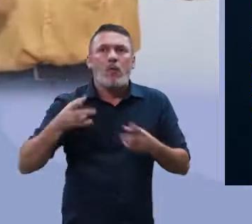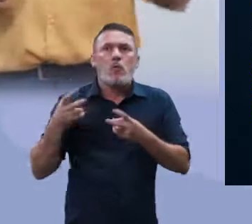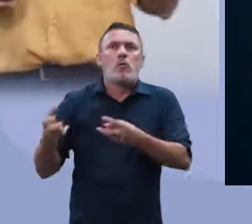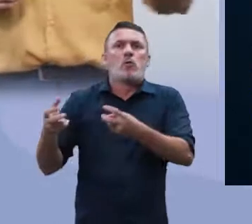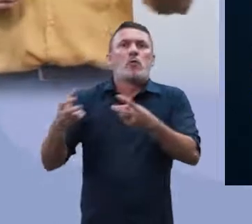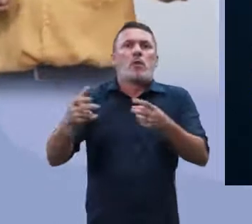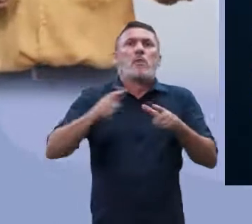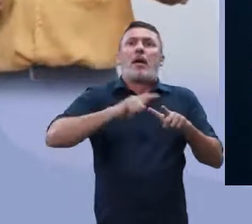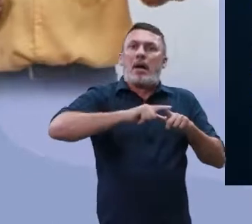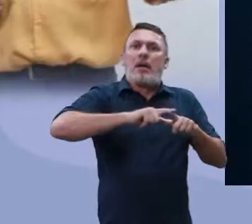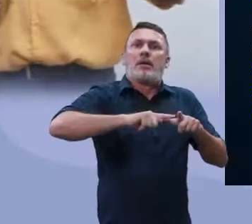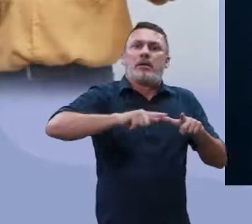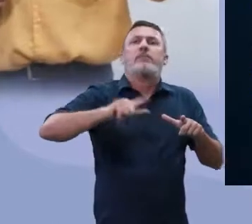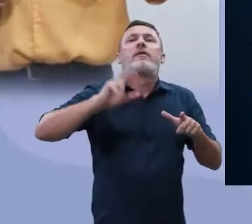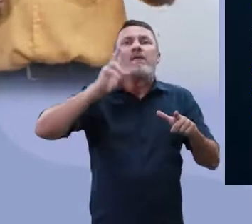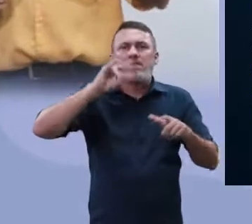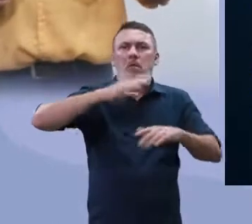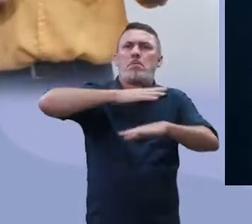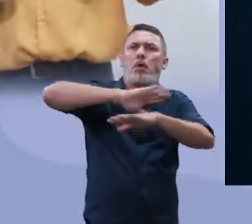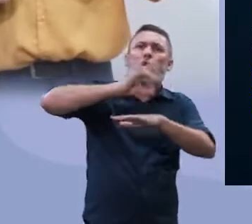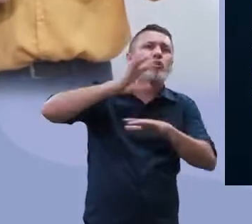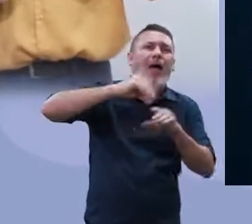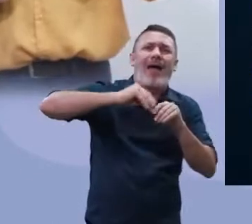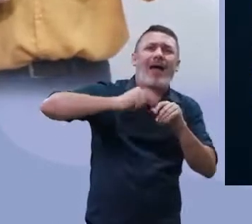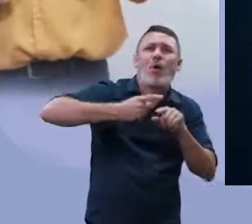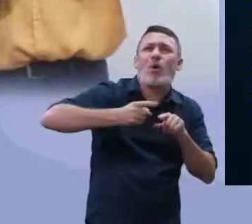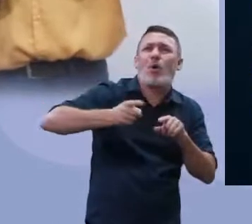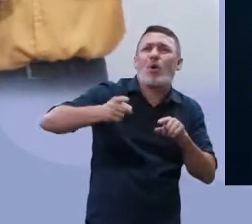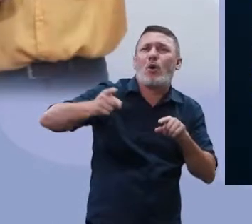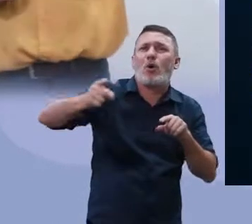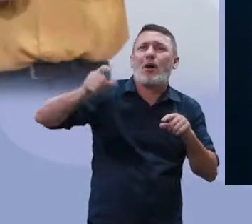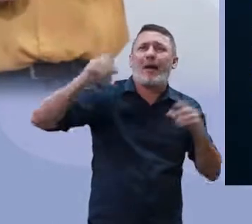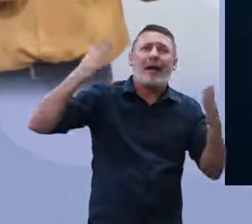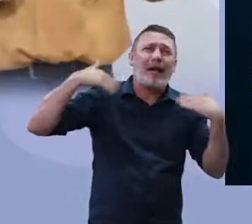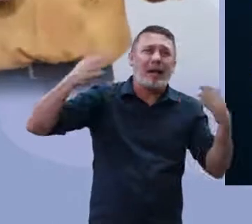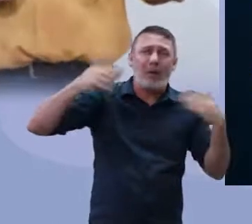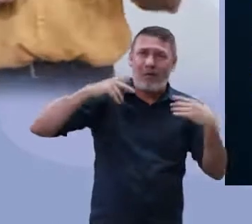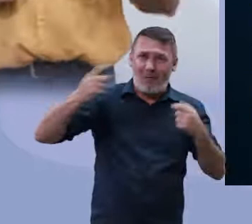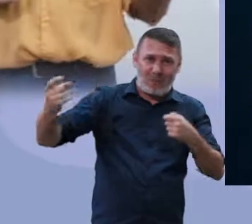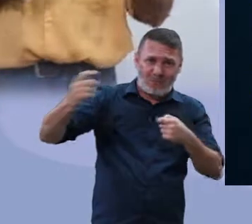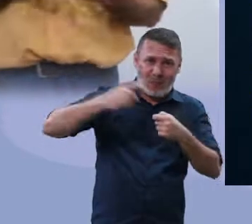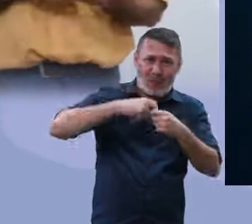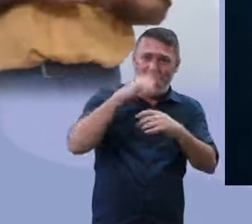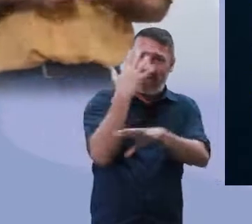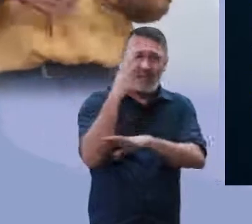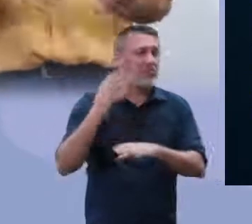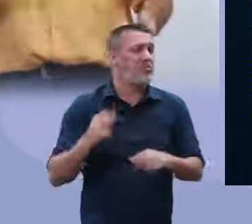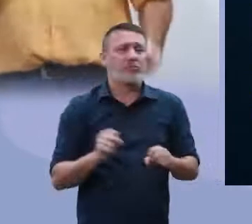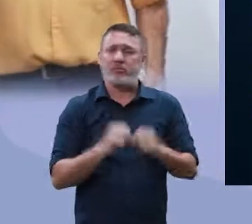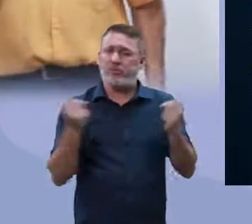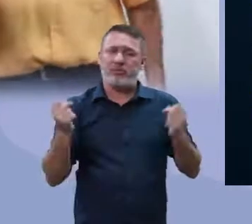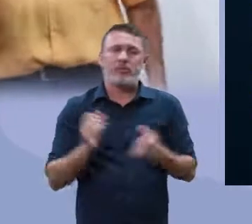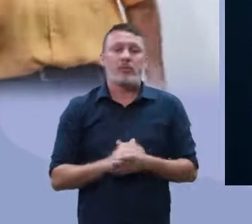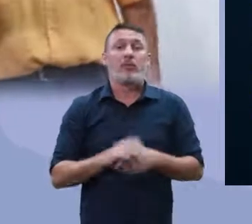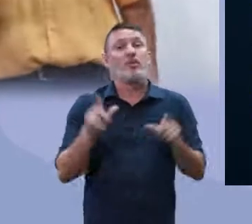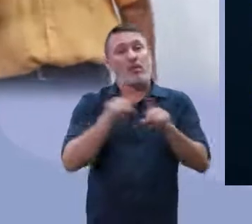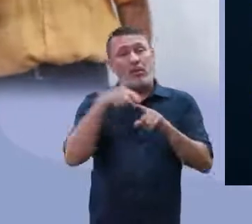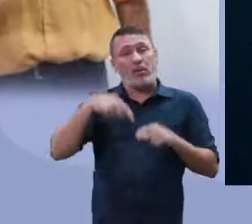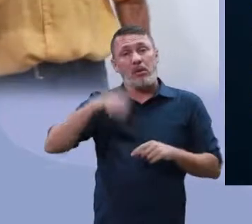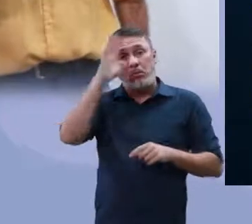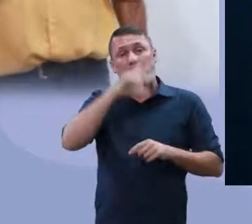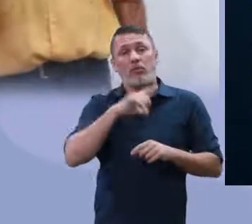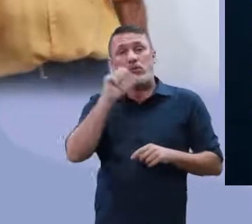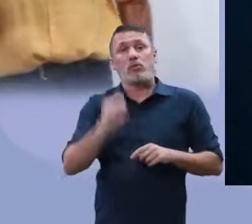exploração e iniciando uma desertificação quase que irreversível. Né, nós vamos ter, por exemplo, na região sul do